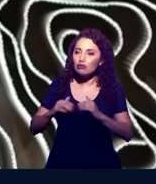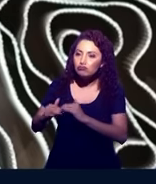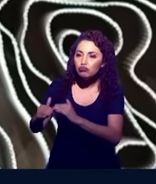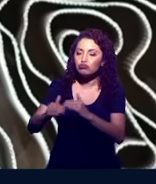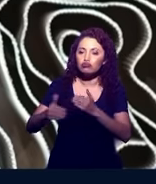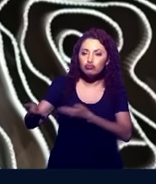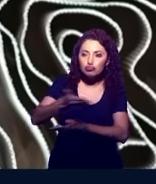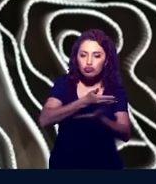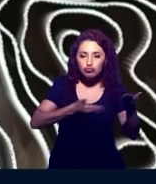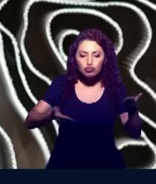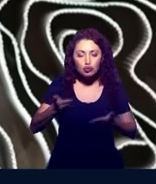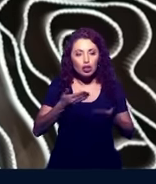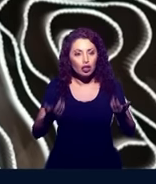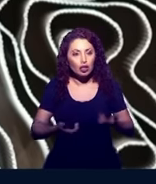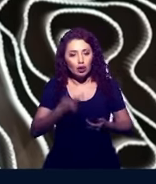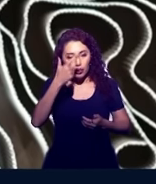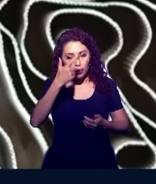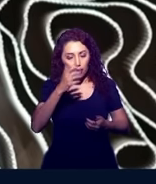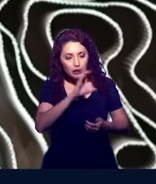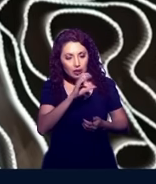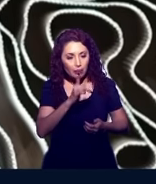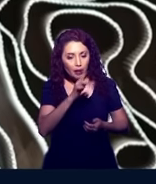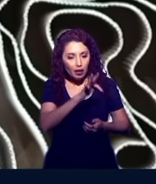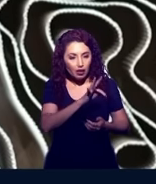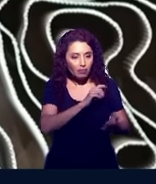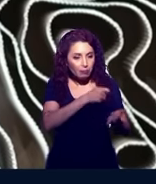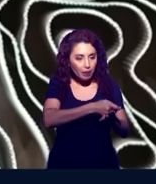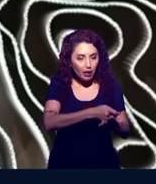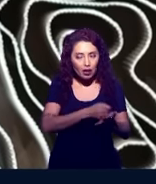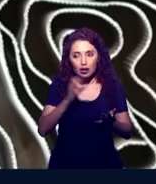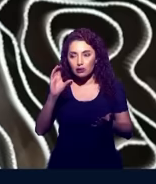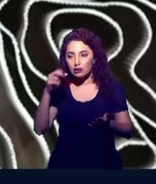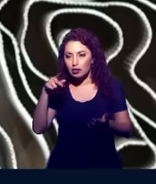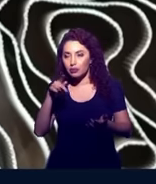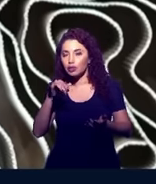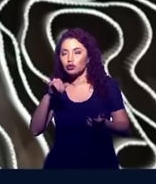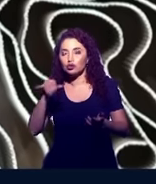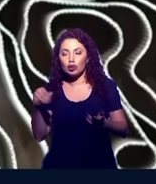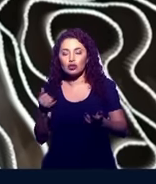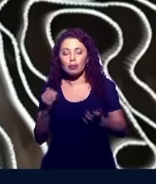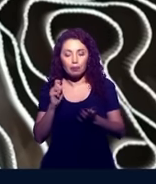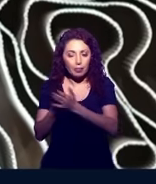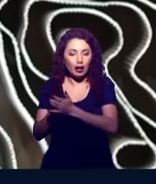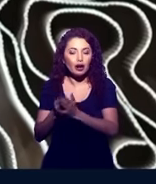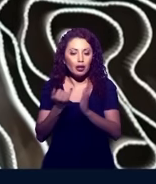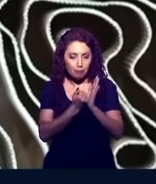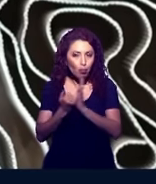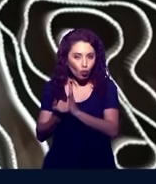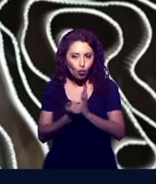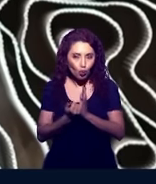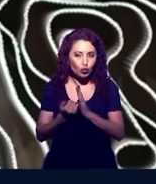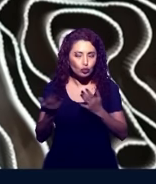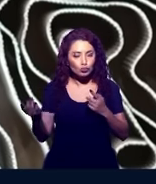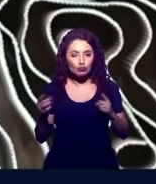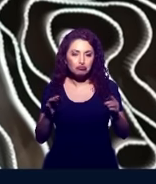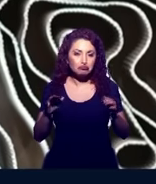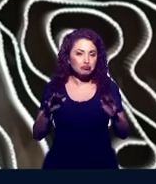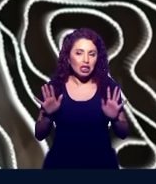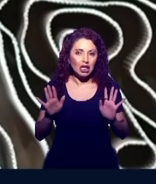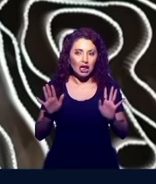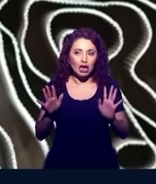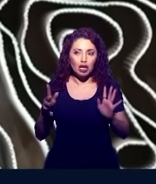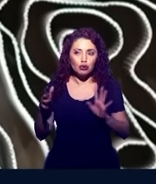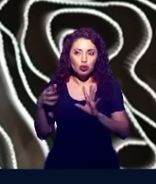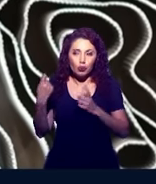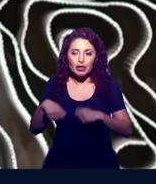o que uma pessoa física paga de imposto de renda ou uma pessoa jurídica paga de imposto corporativo seja dependente do lucro e da